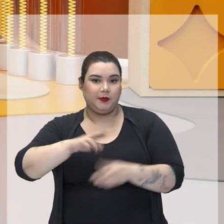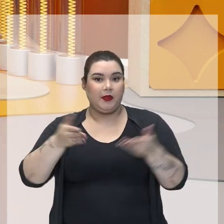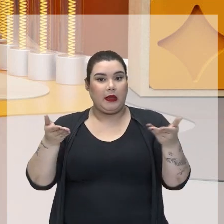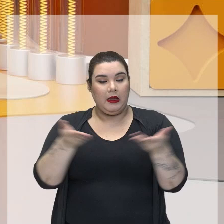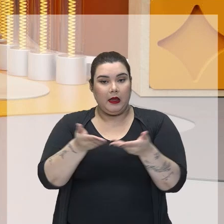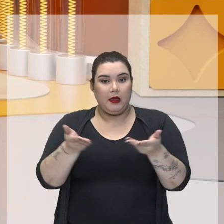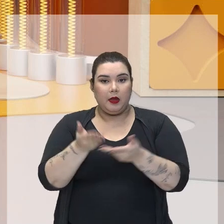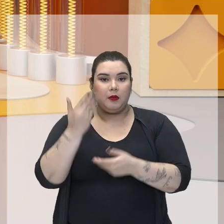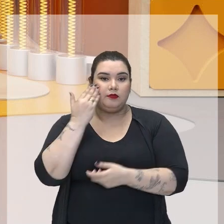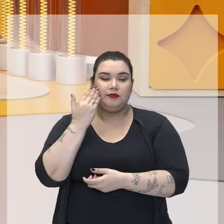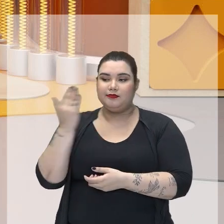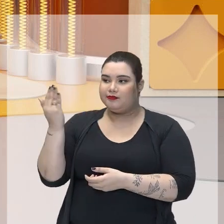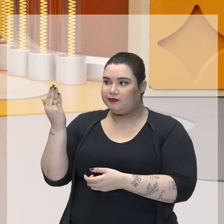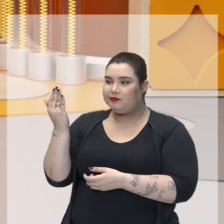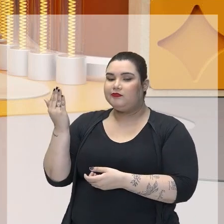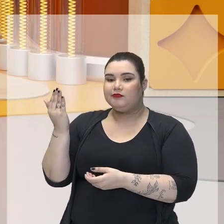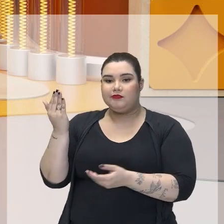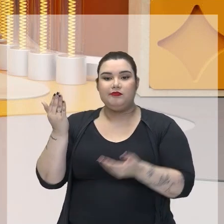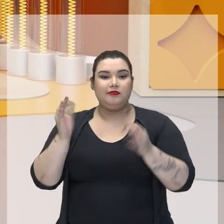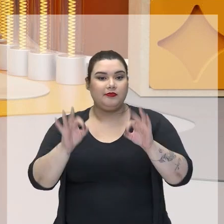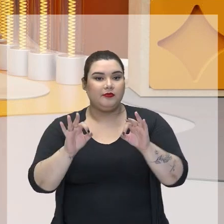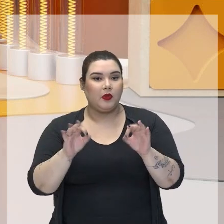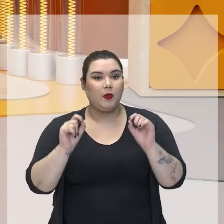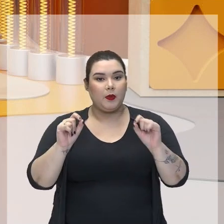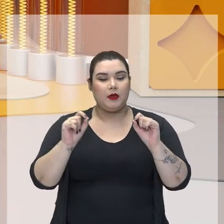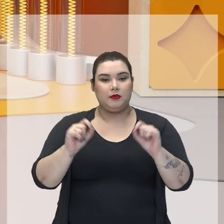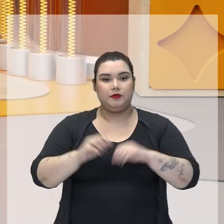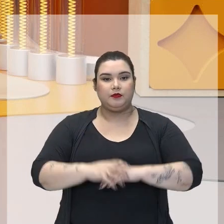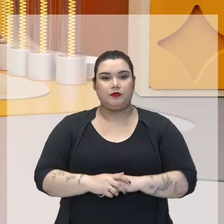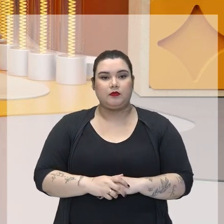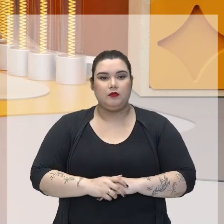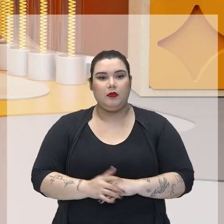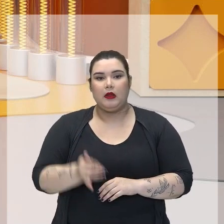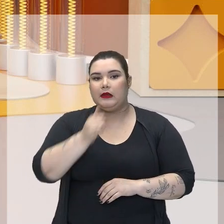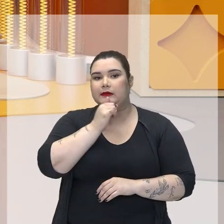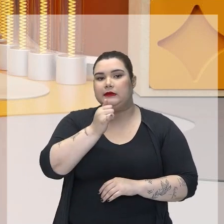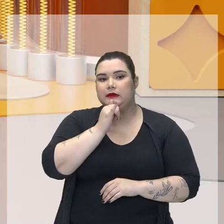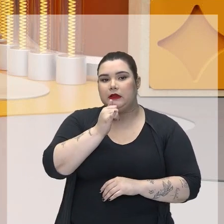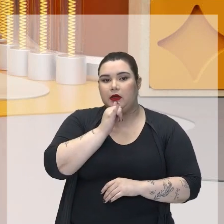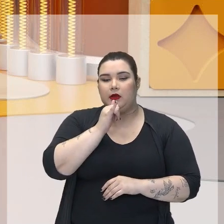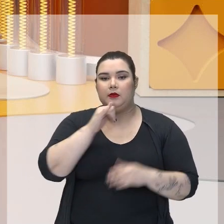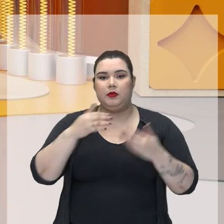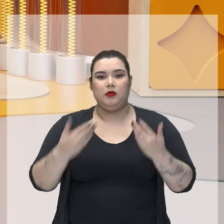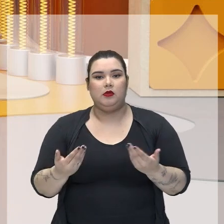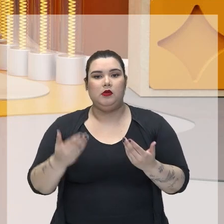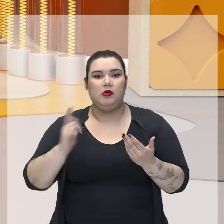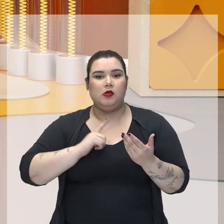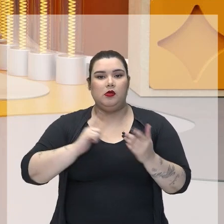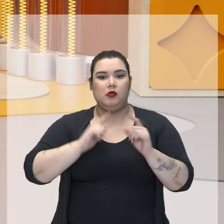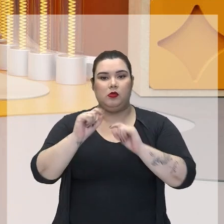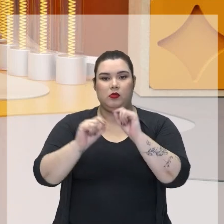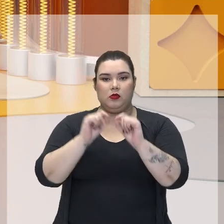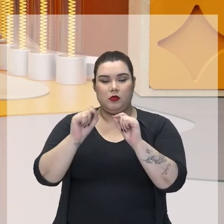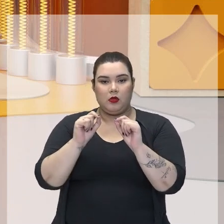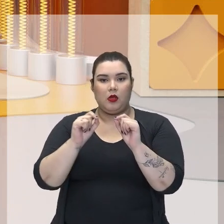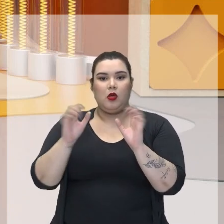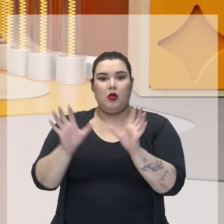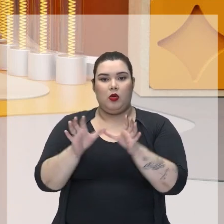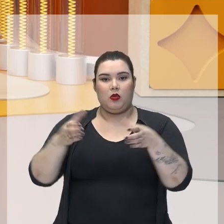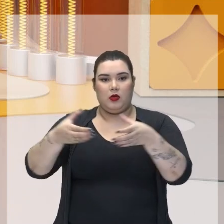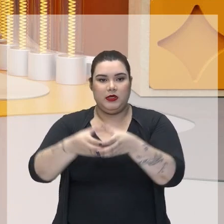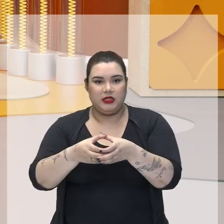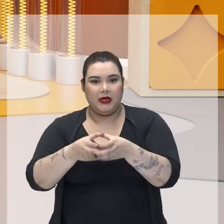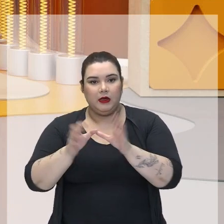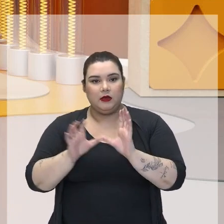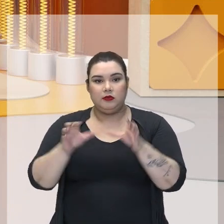né? A gente está falando disso aqui agora, vamos dar uma olhada aqui agora, né? Tem essa situação ali também envolvendo questão de grupos que